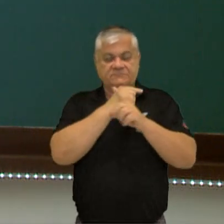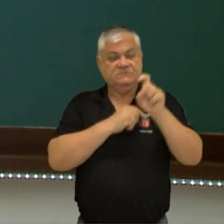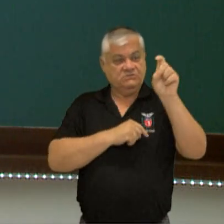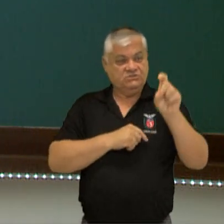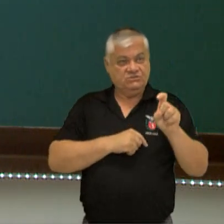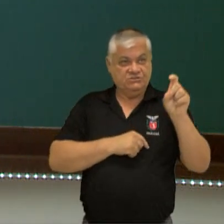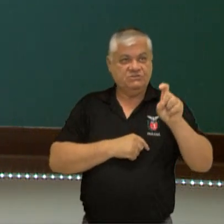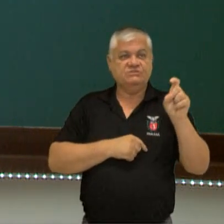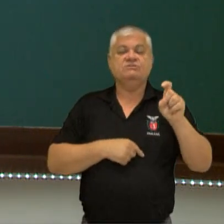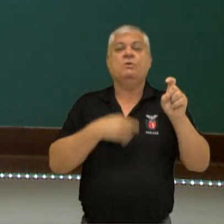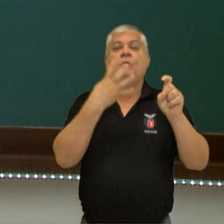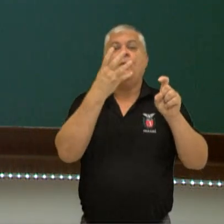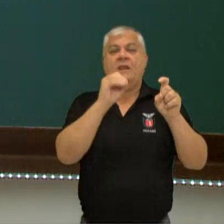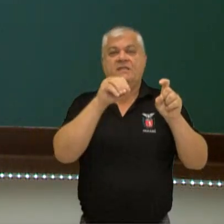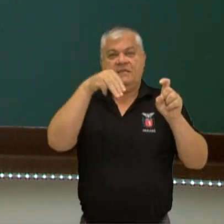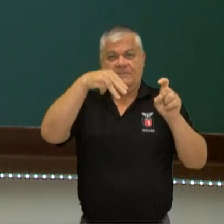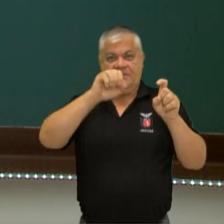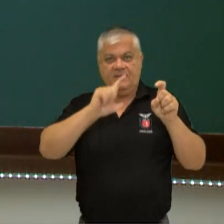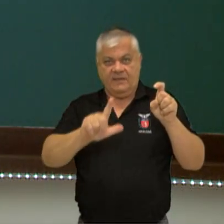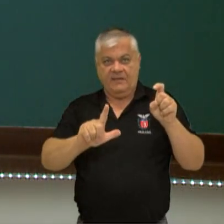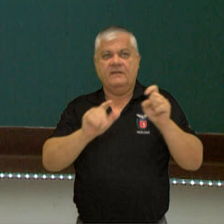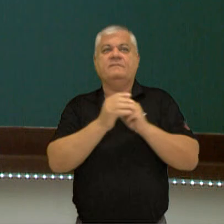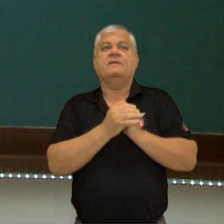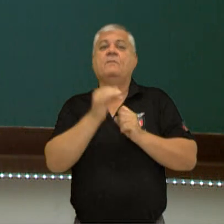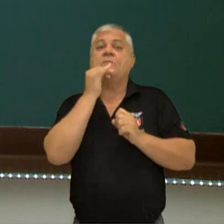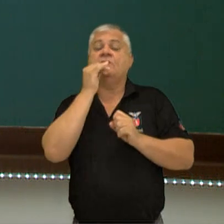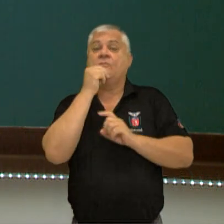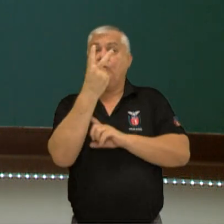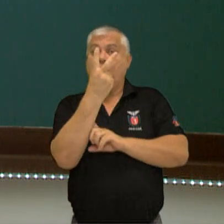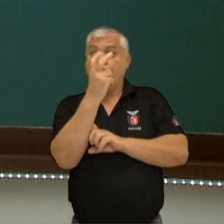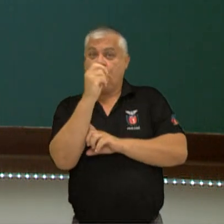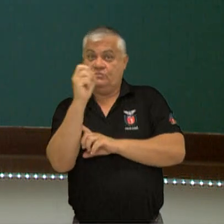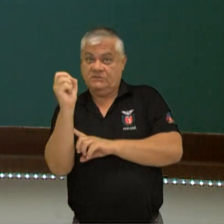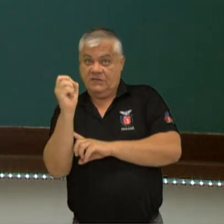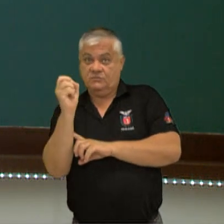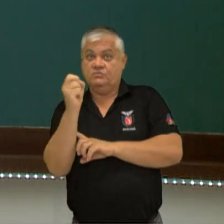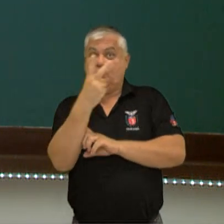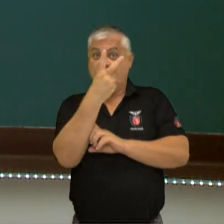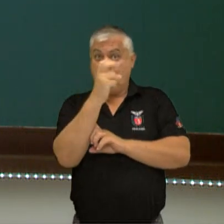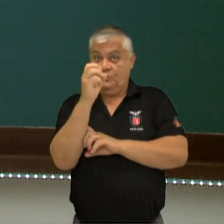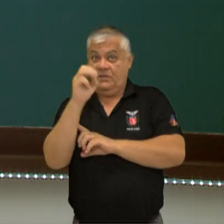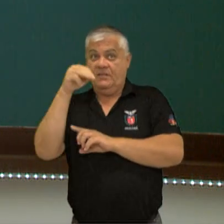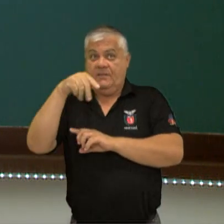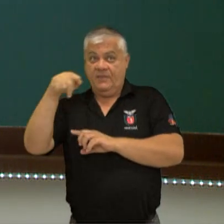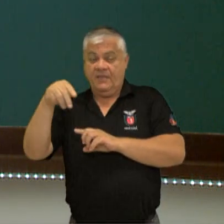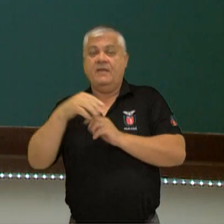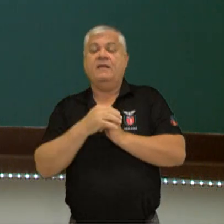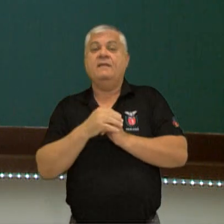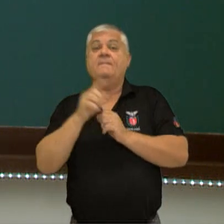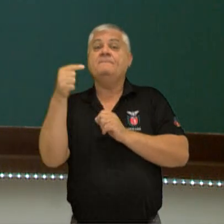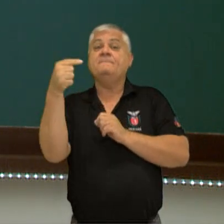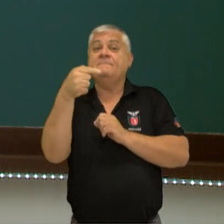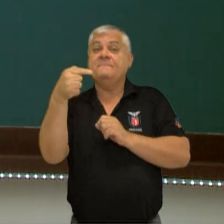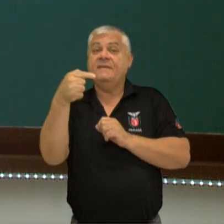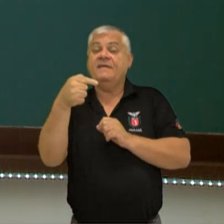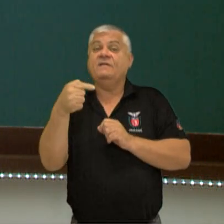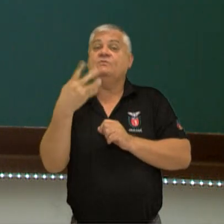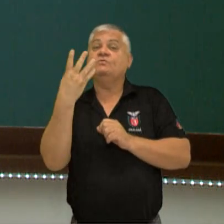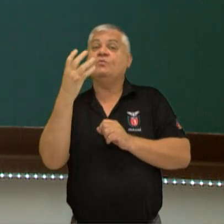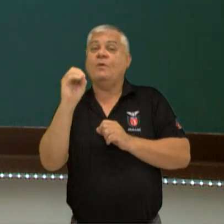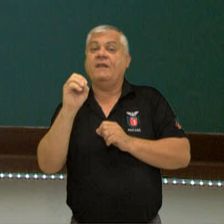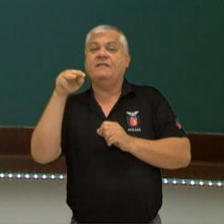e tenho 40 ml. Pela diferença de volume ali, porque ele me diz que ele começou fazendo a solução com 200